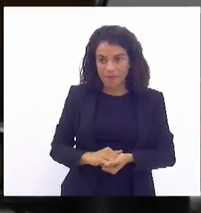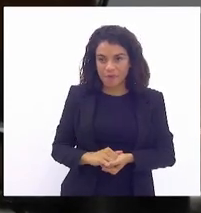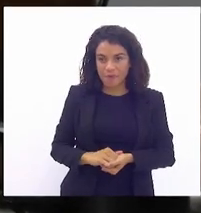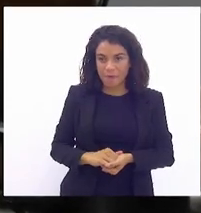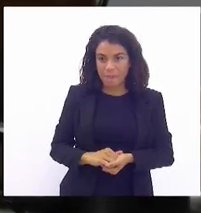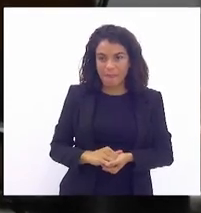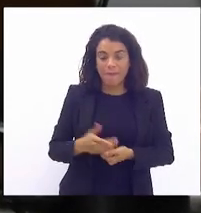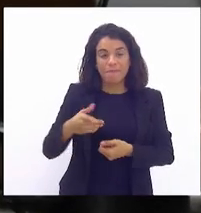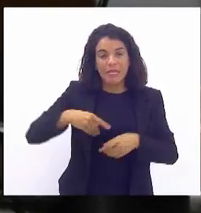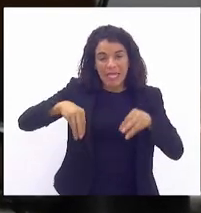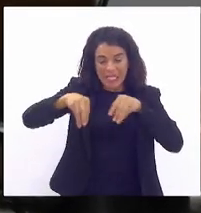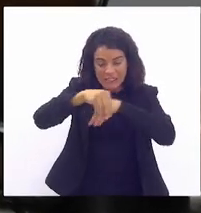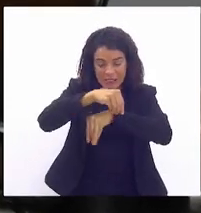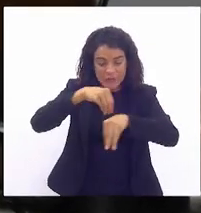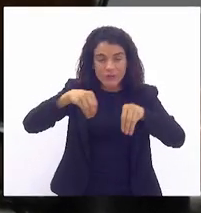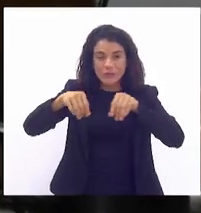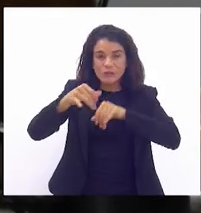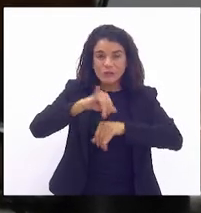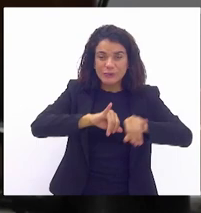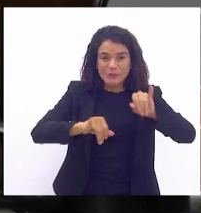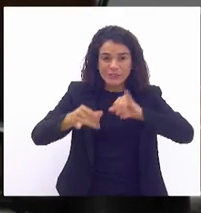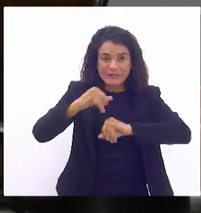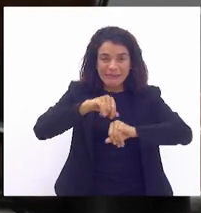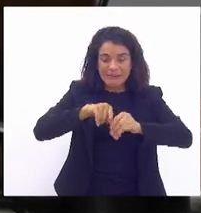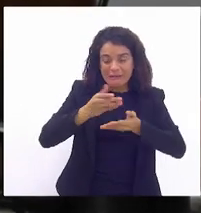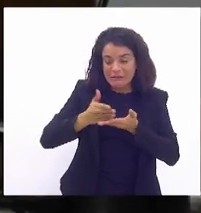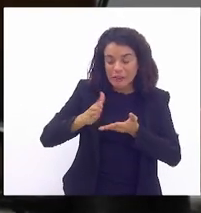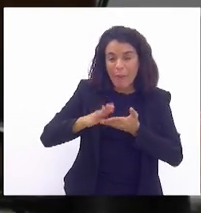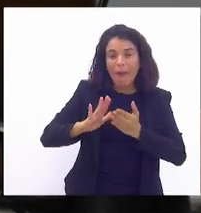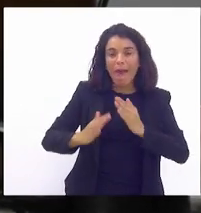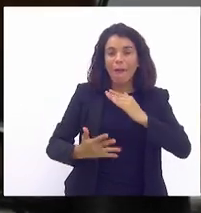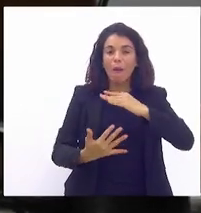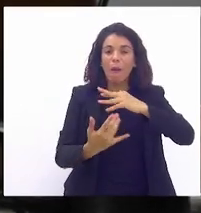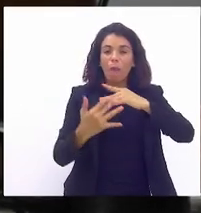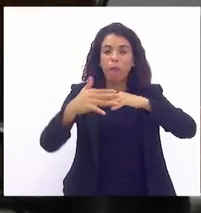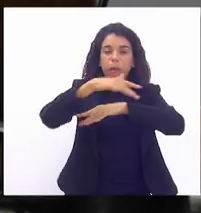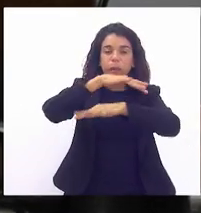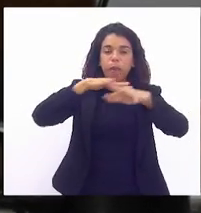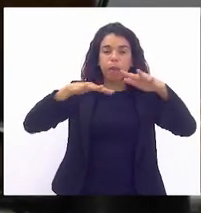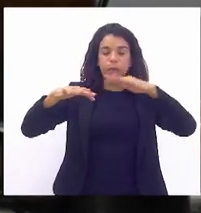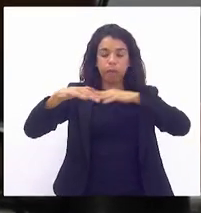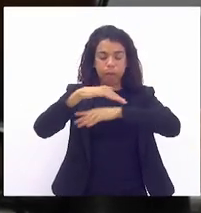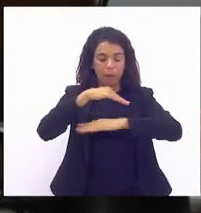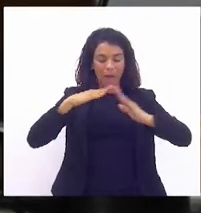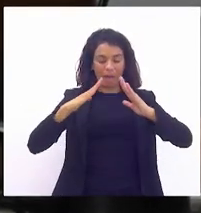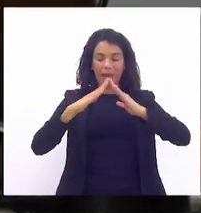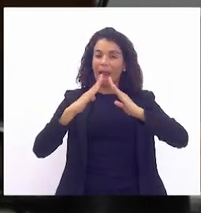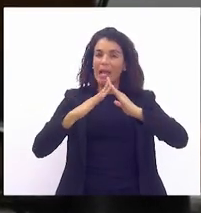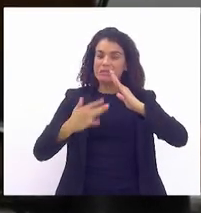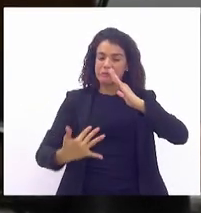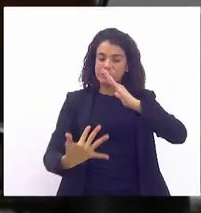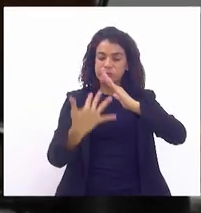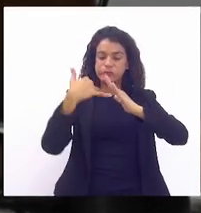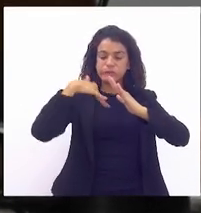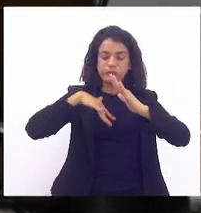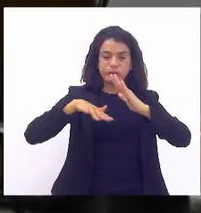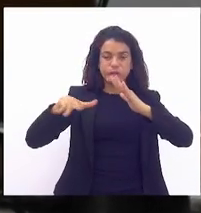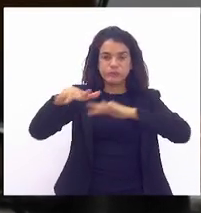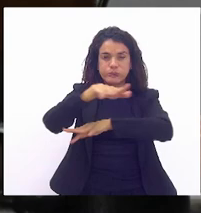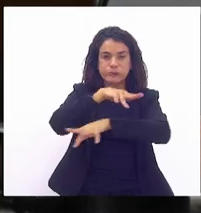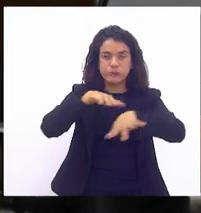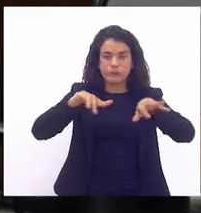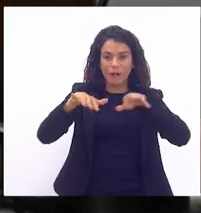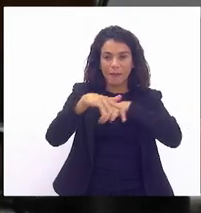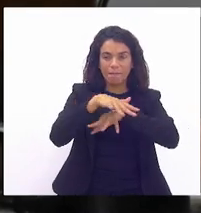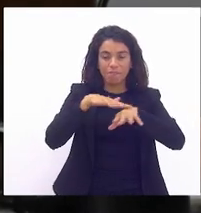essas substâncias para dentro da casa de todos nós. O filtro não segura isso. Para